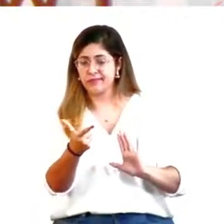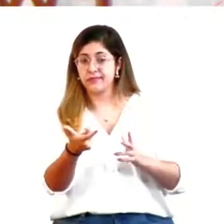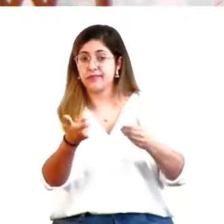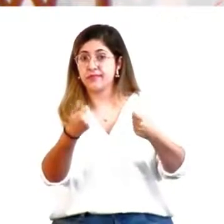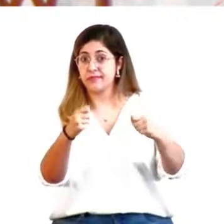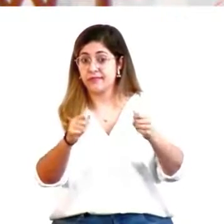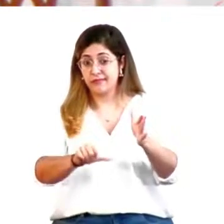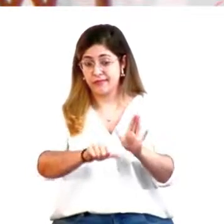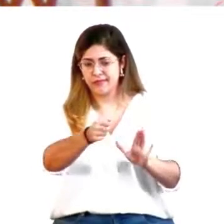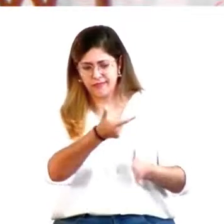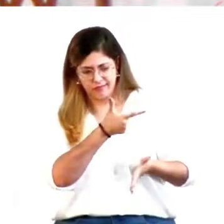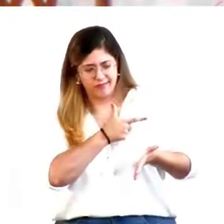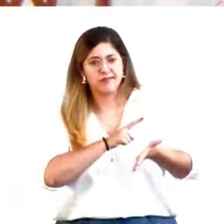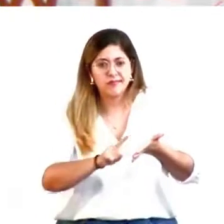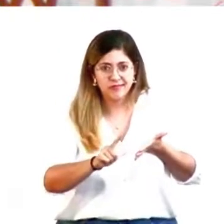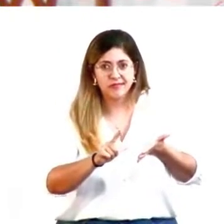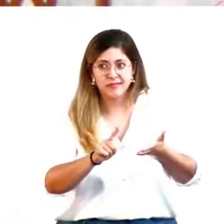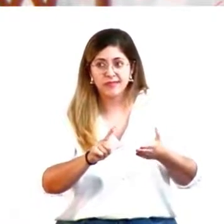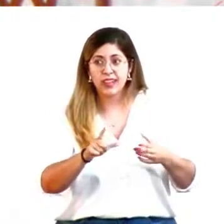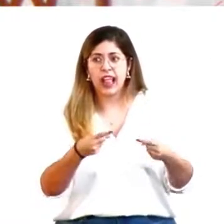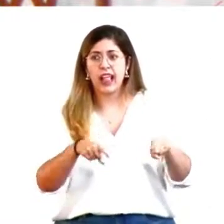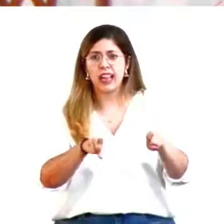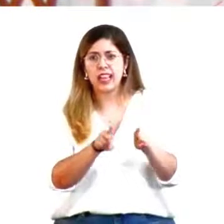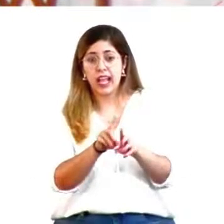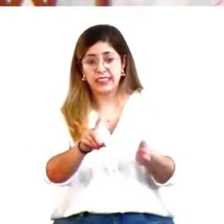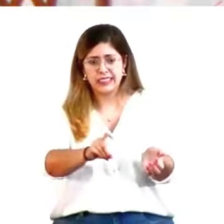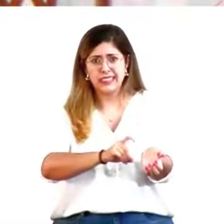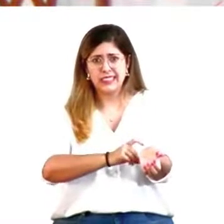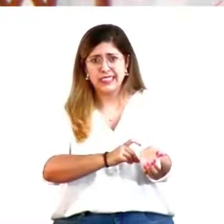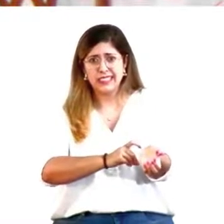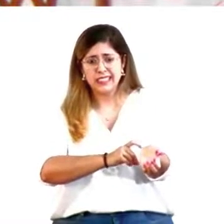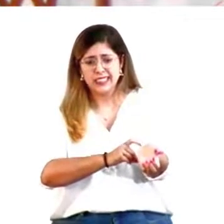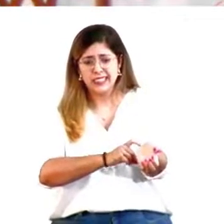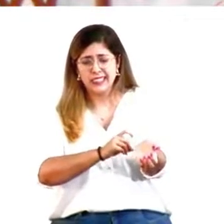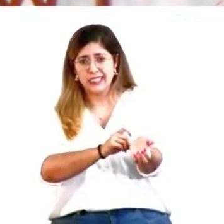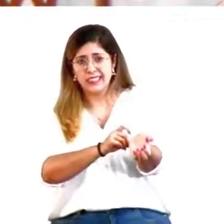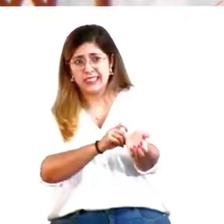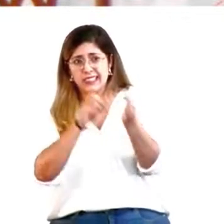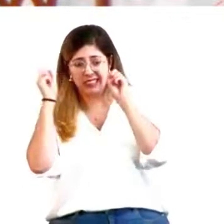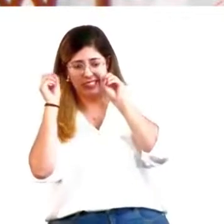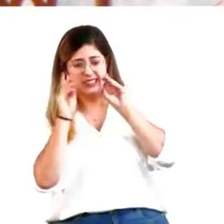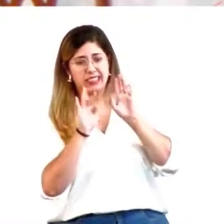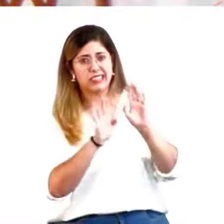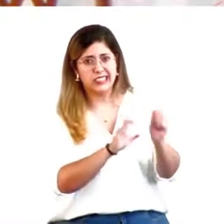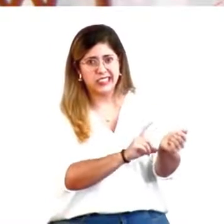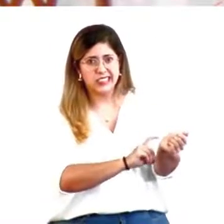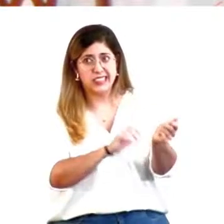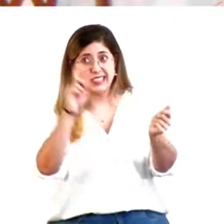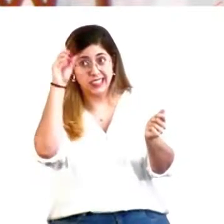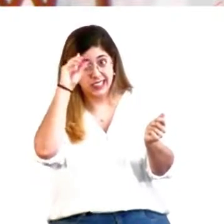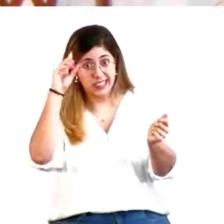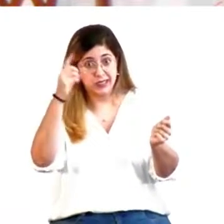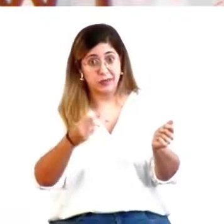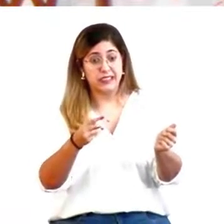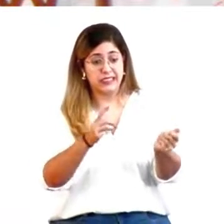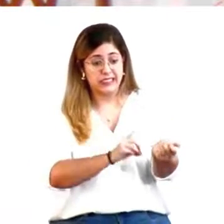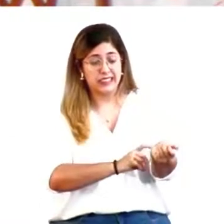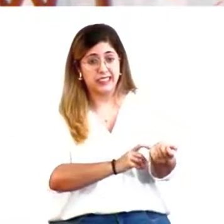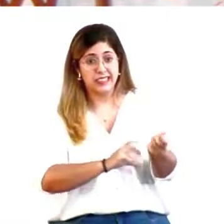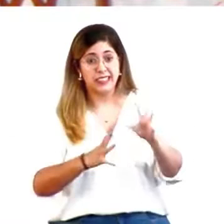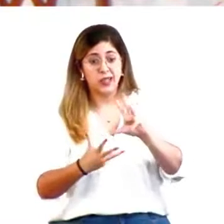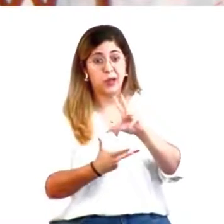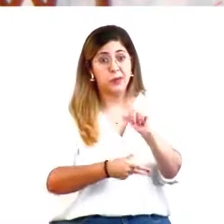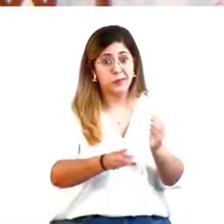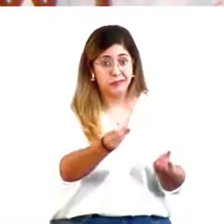por essas coisas vem a ira de Deus sobre os filhos da desobediência. Portanto, não